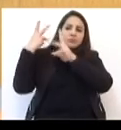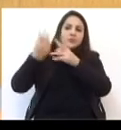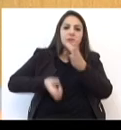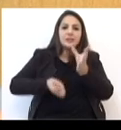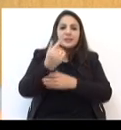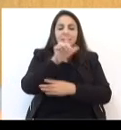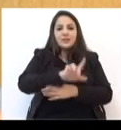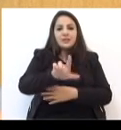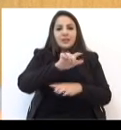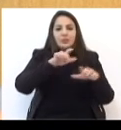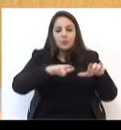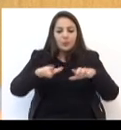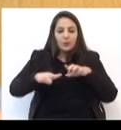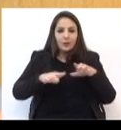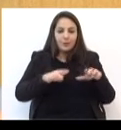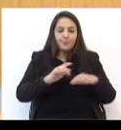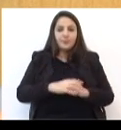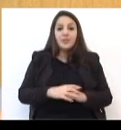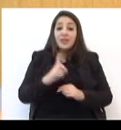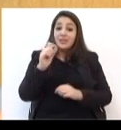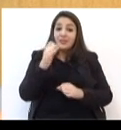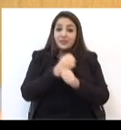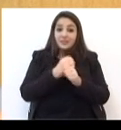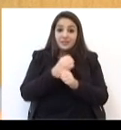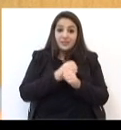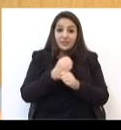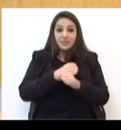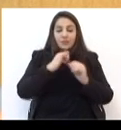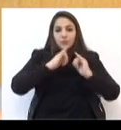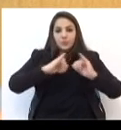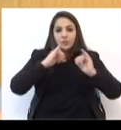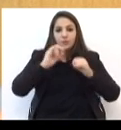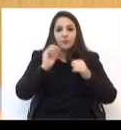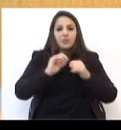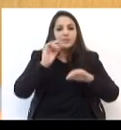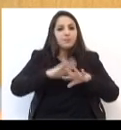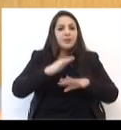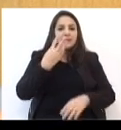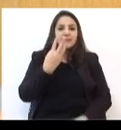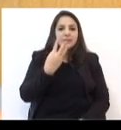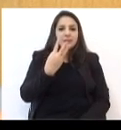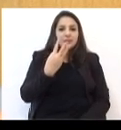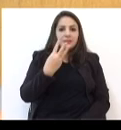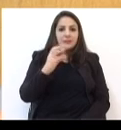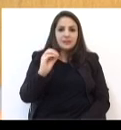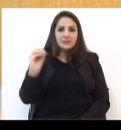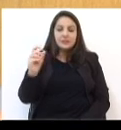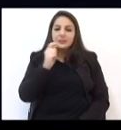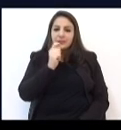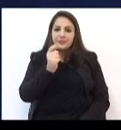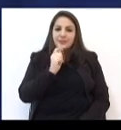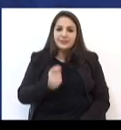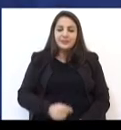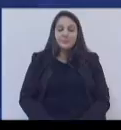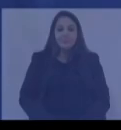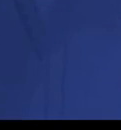do Literatura Local. Ao longo de 10 anos, o programa realizou mais de 300 entrevistas.